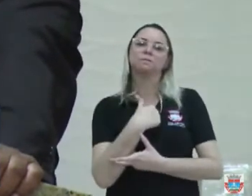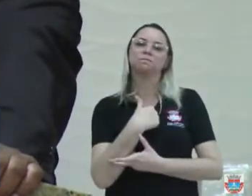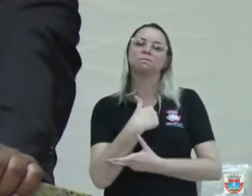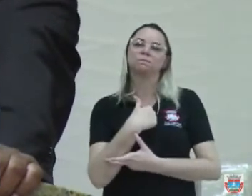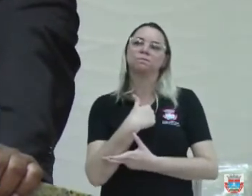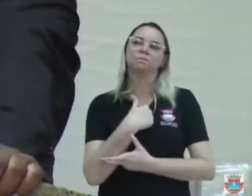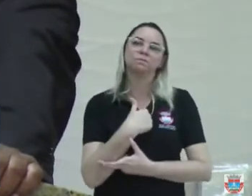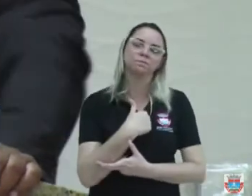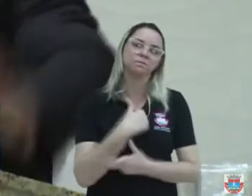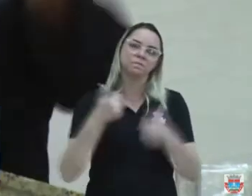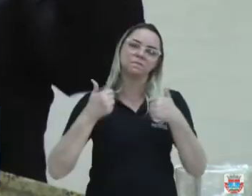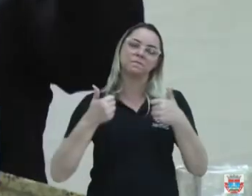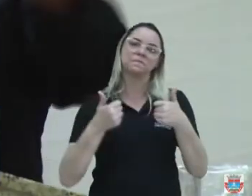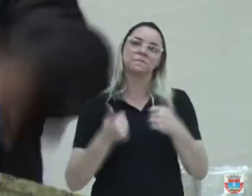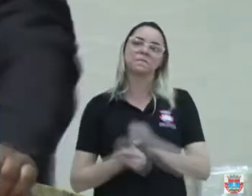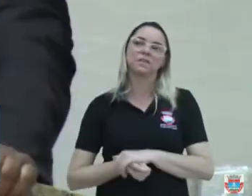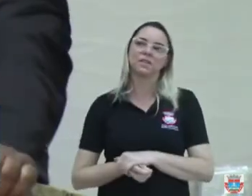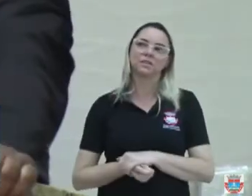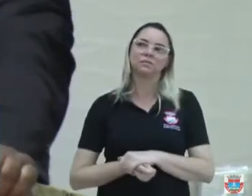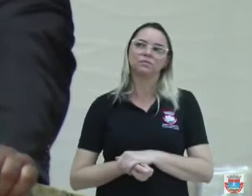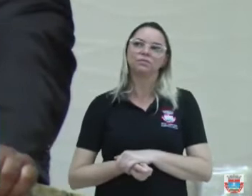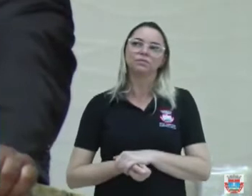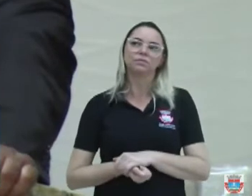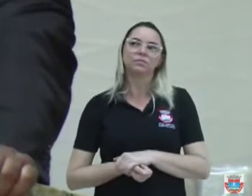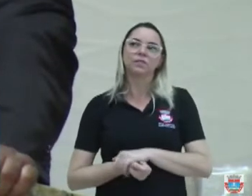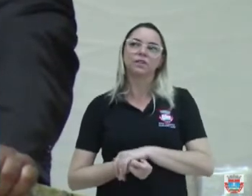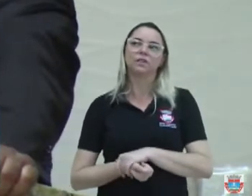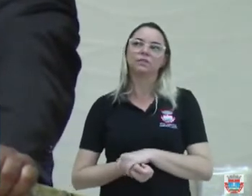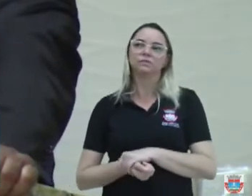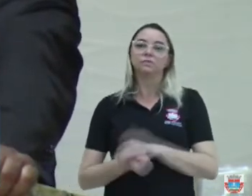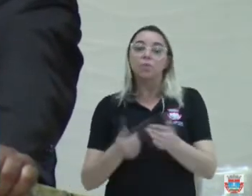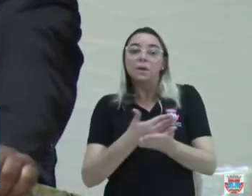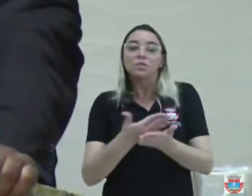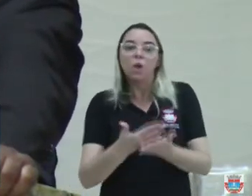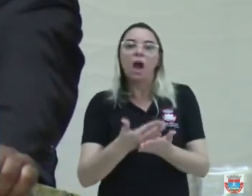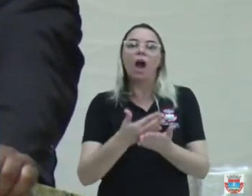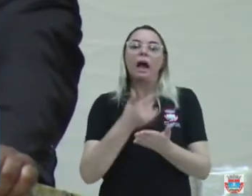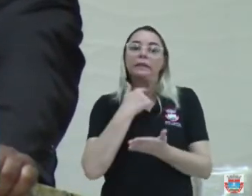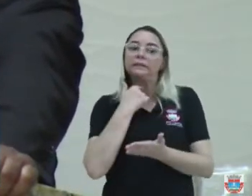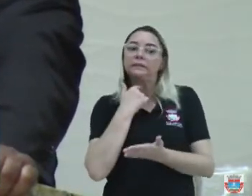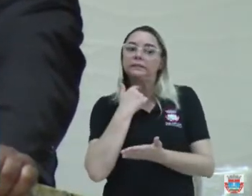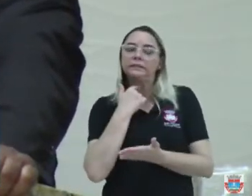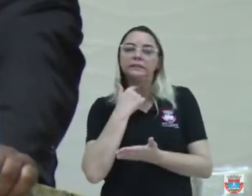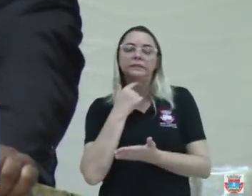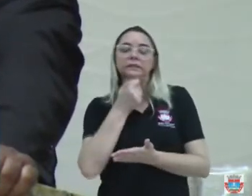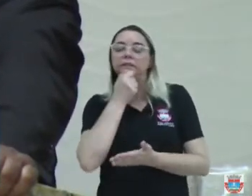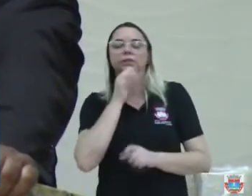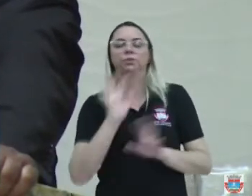emenda impositiva e já estão trabalhando lá no posto. Não começou ainda não, né? Mas vai começar.